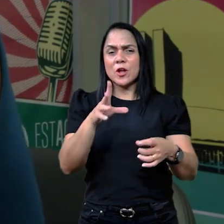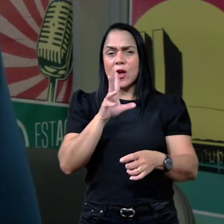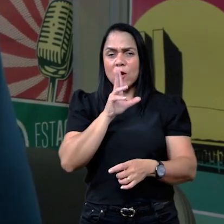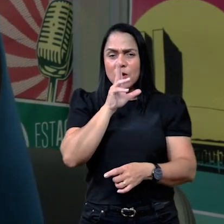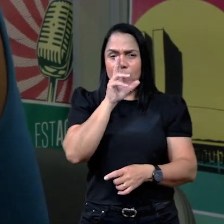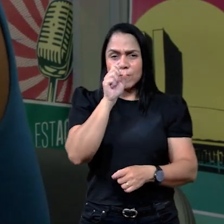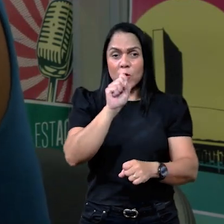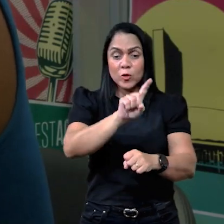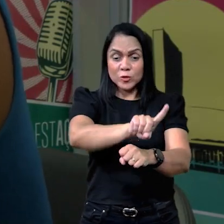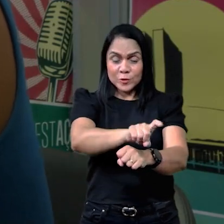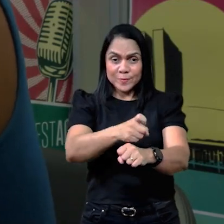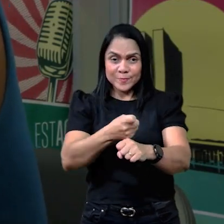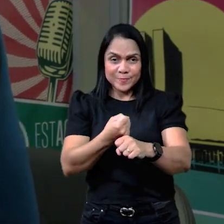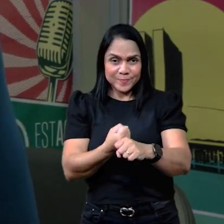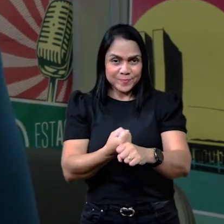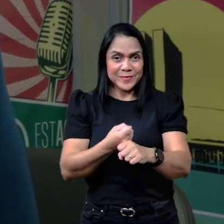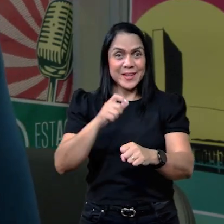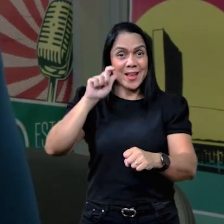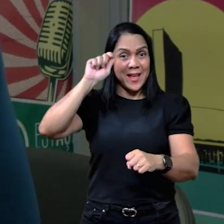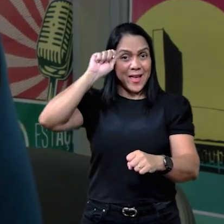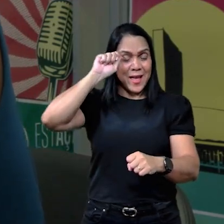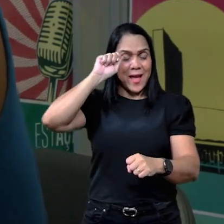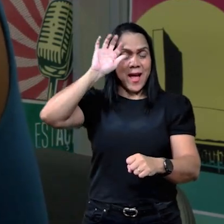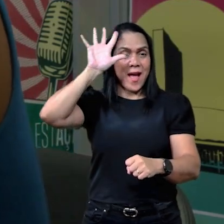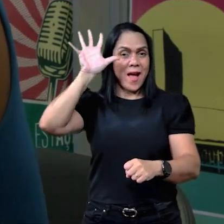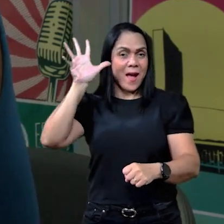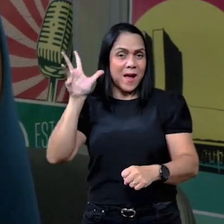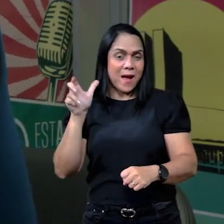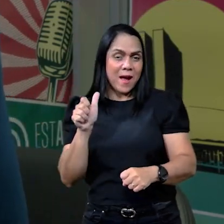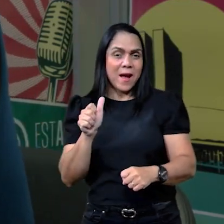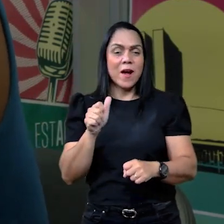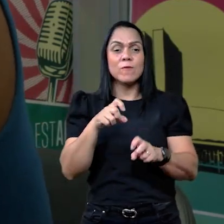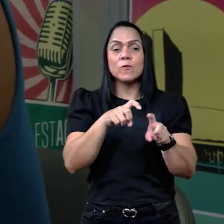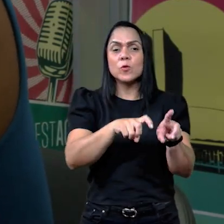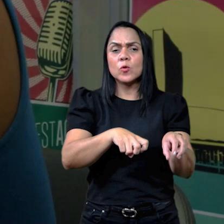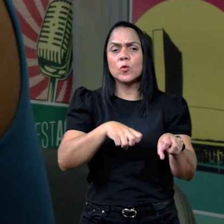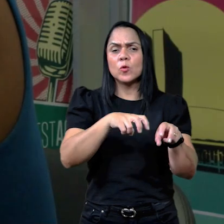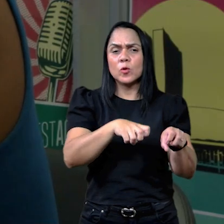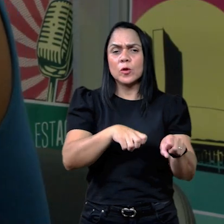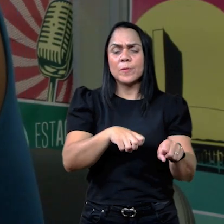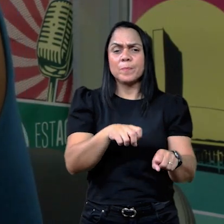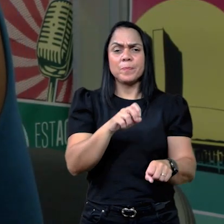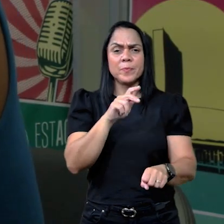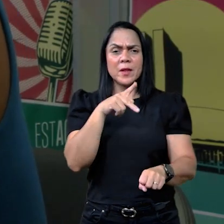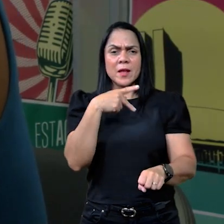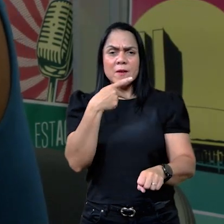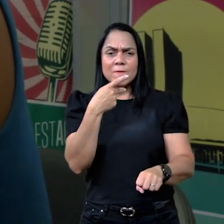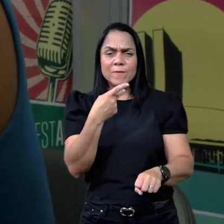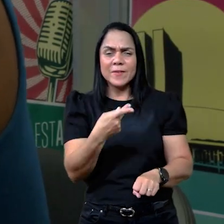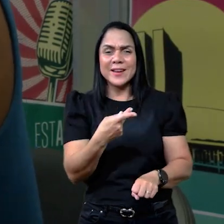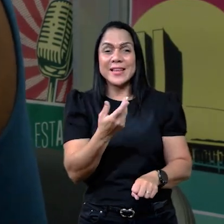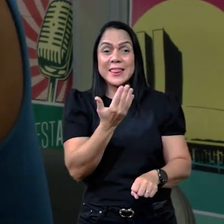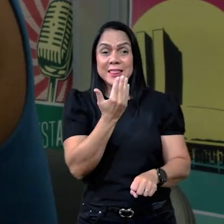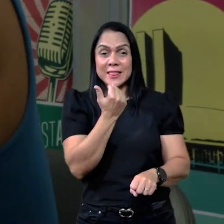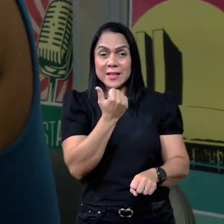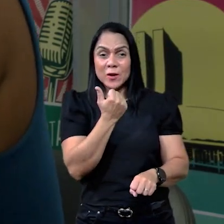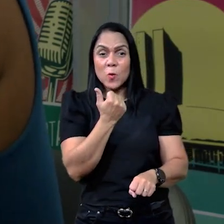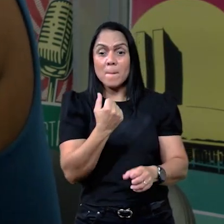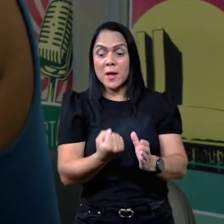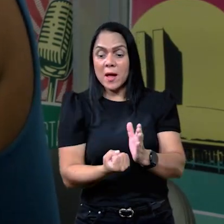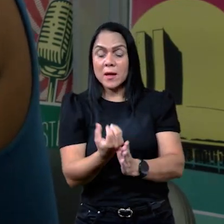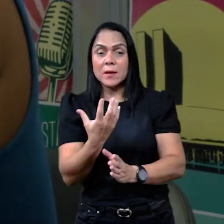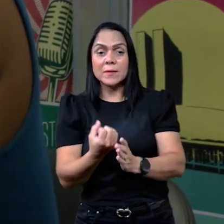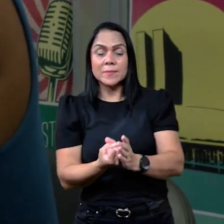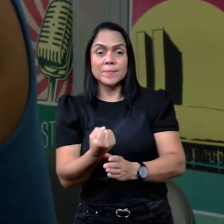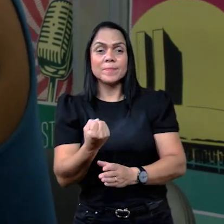forte, que as comunidades quilombolas são comunidades afro-rurais, também tem relação com, assim, eu falei do alimento. A produção do alimento,